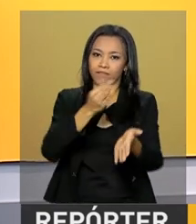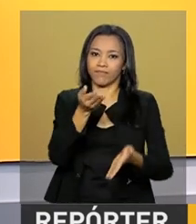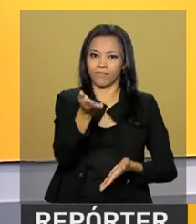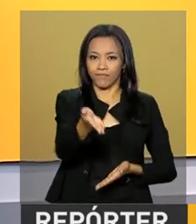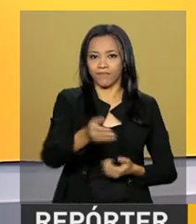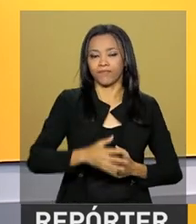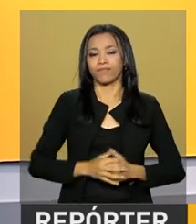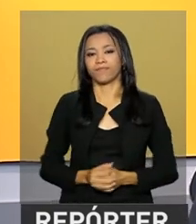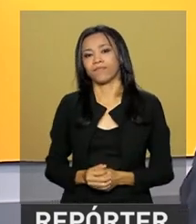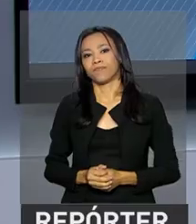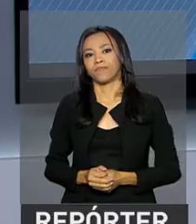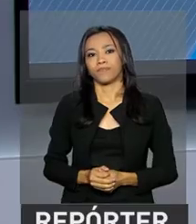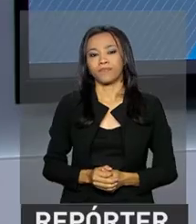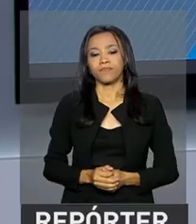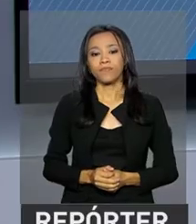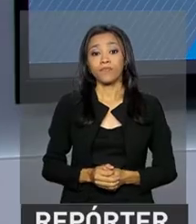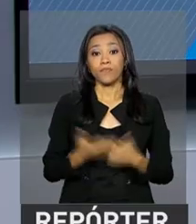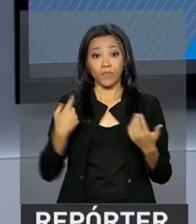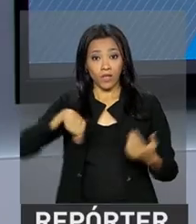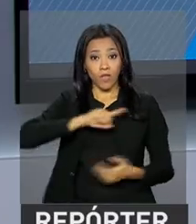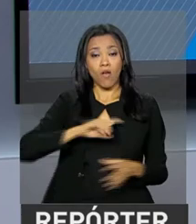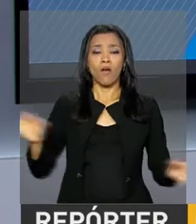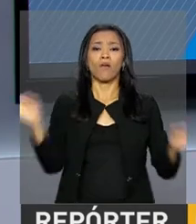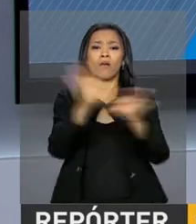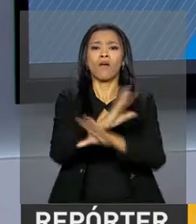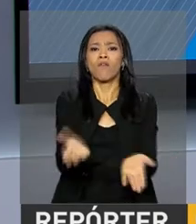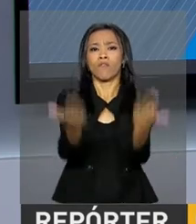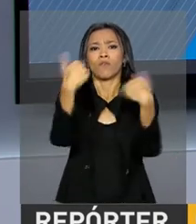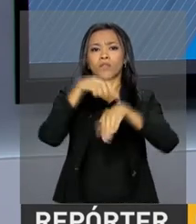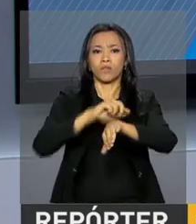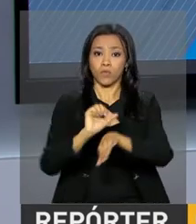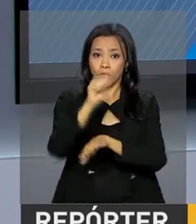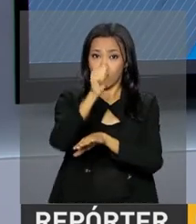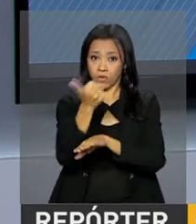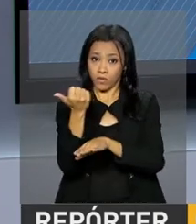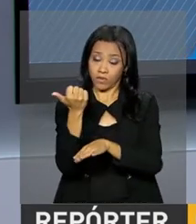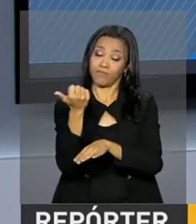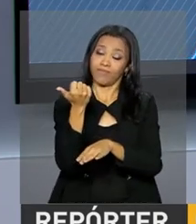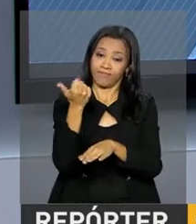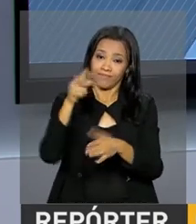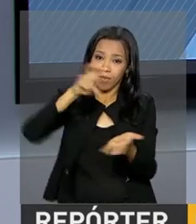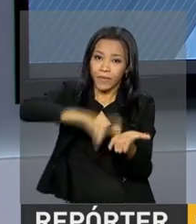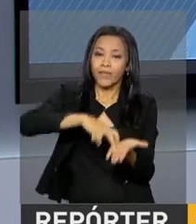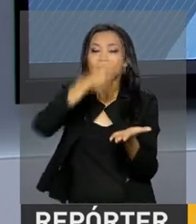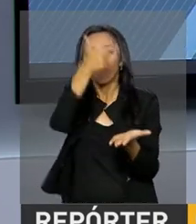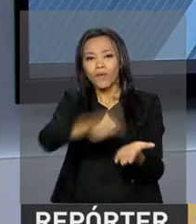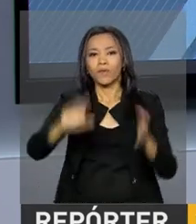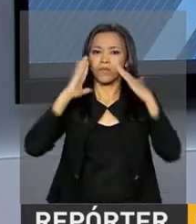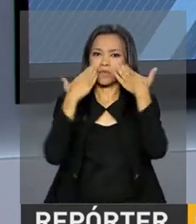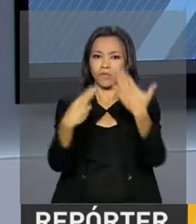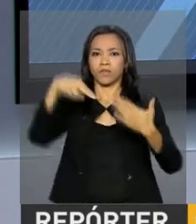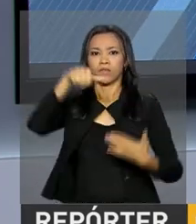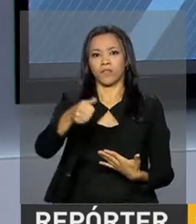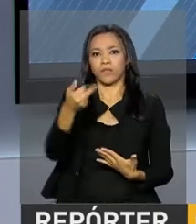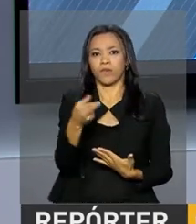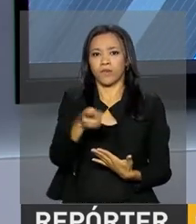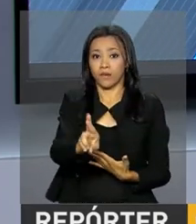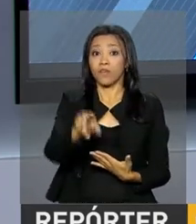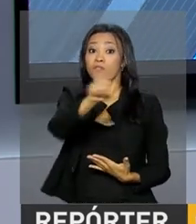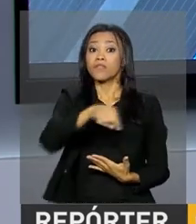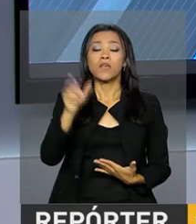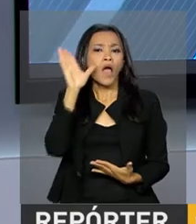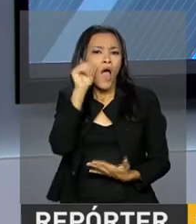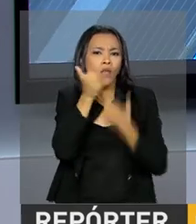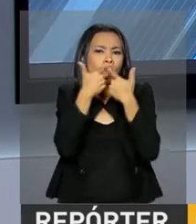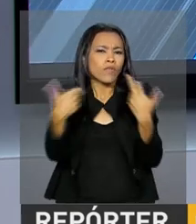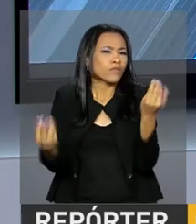sisu.mec.gov.br e nós estamos por aqui voltamos às 11 da manhã na próxima edição do repórter nbr acompanhe as